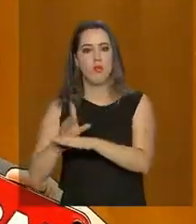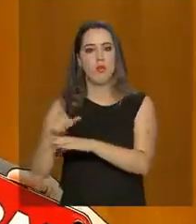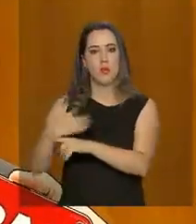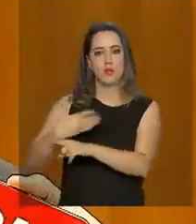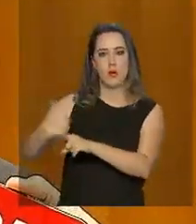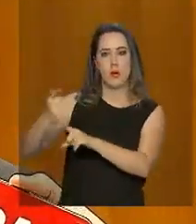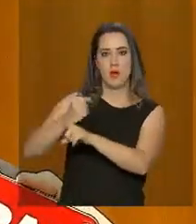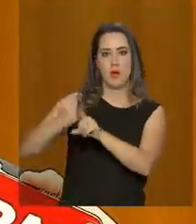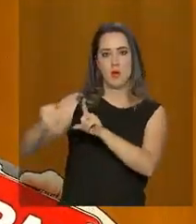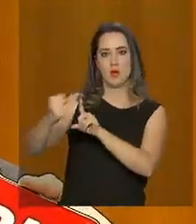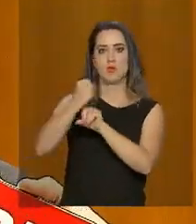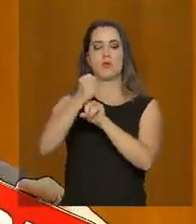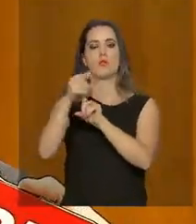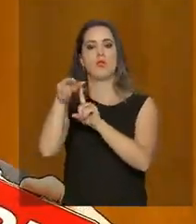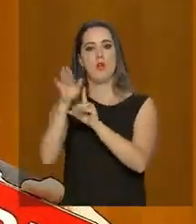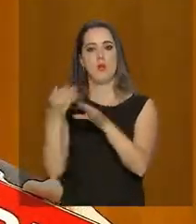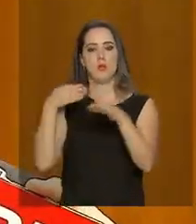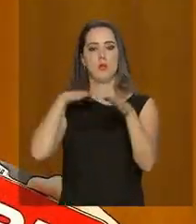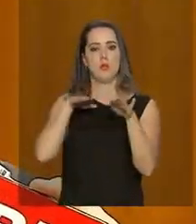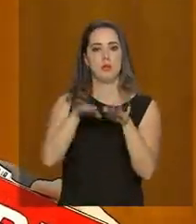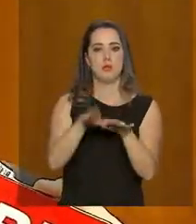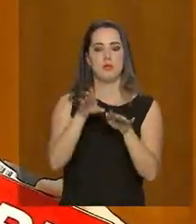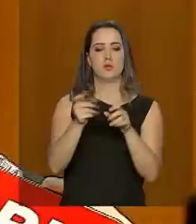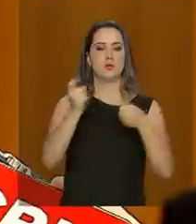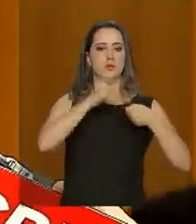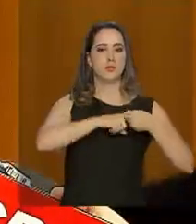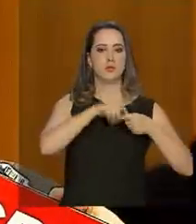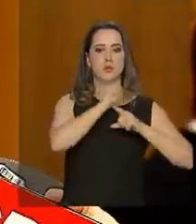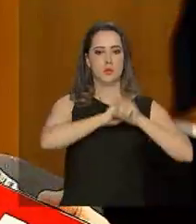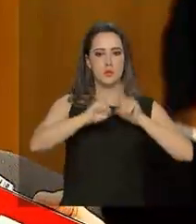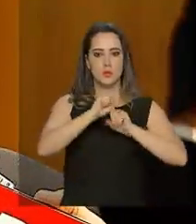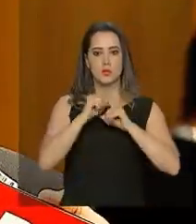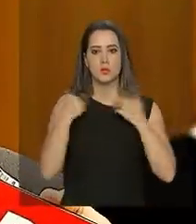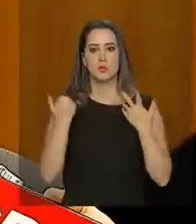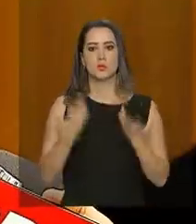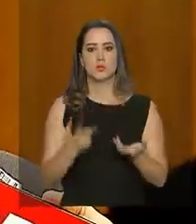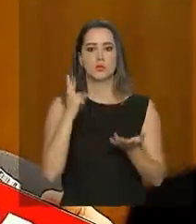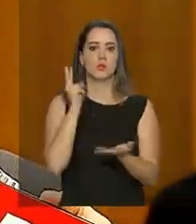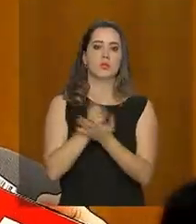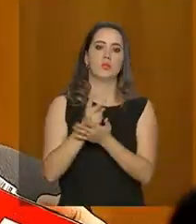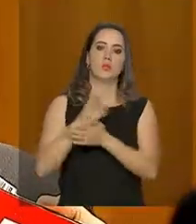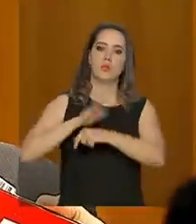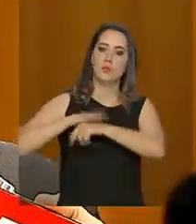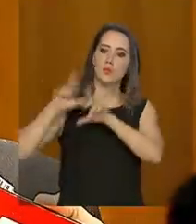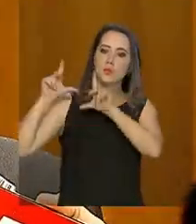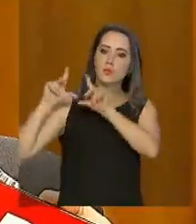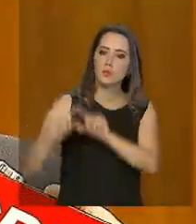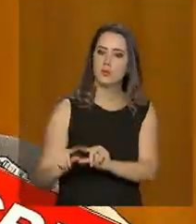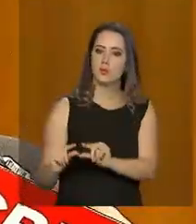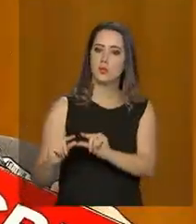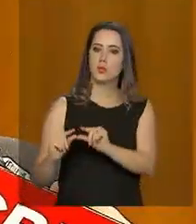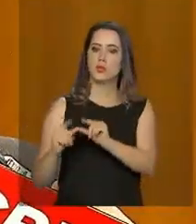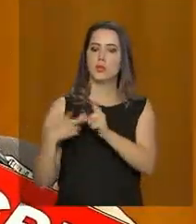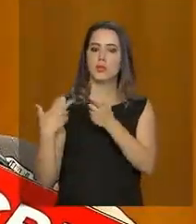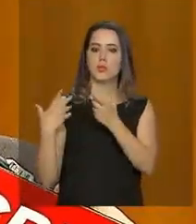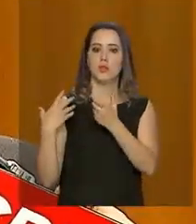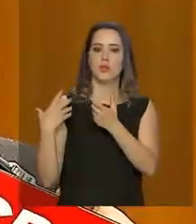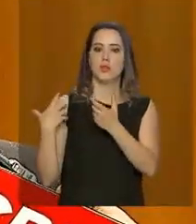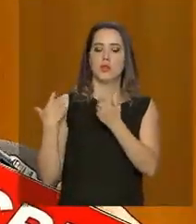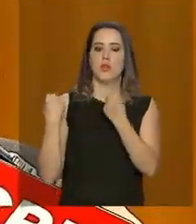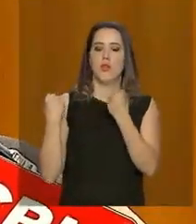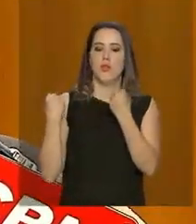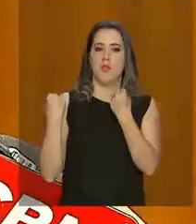ressocializar ou seja trazê los de volta para a sociedade e ao mesmo tempo reduzir o peso a